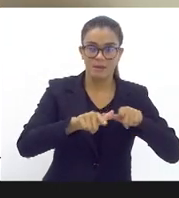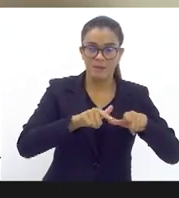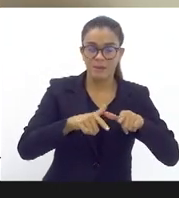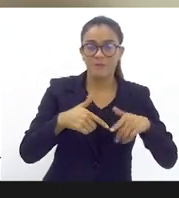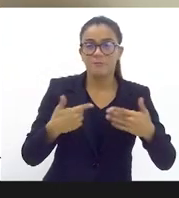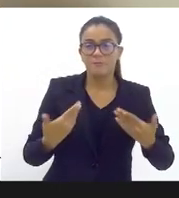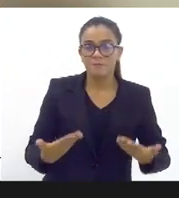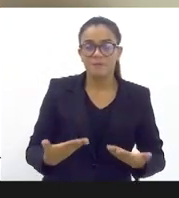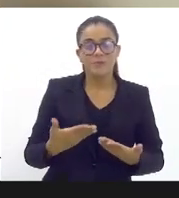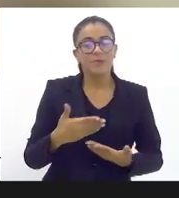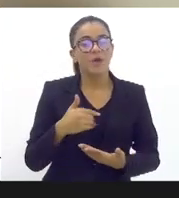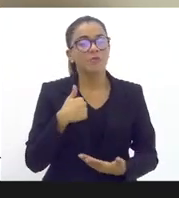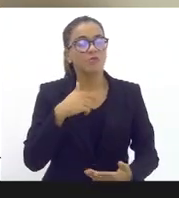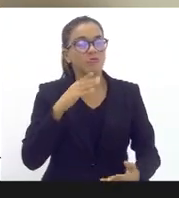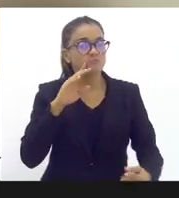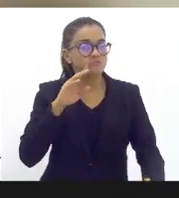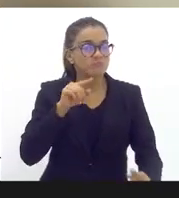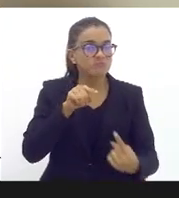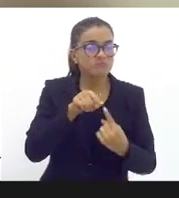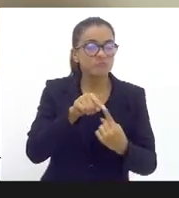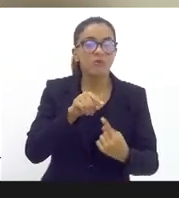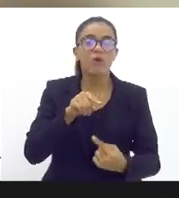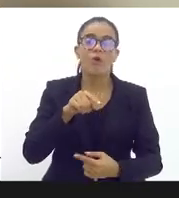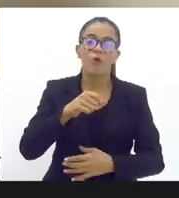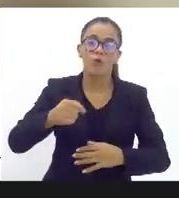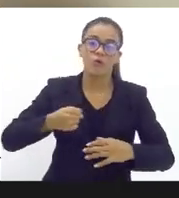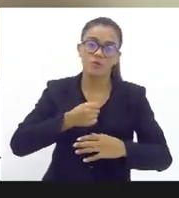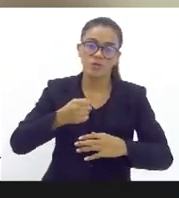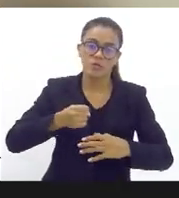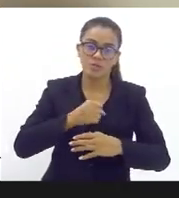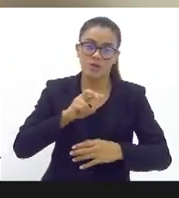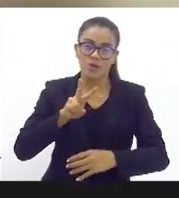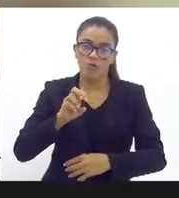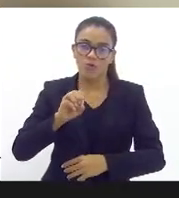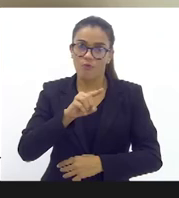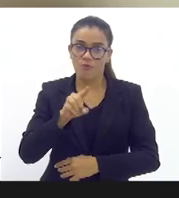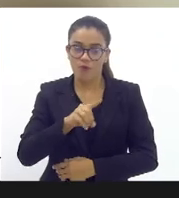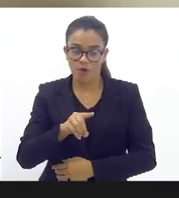nós centramos mais o Cozinha e Voz em pessoas trans.